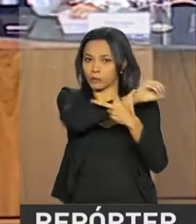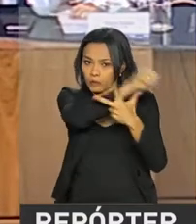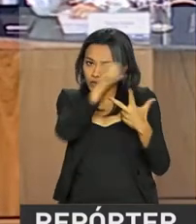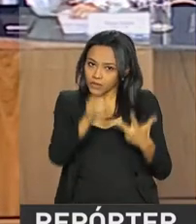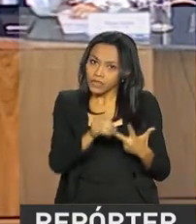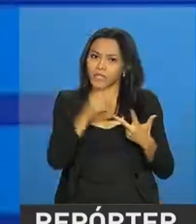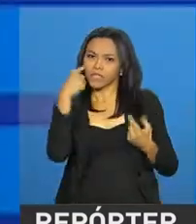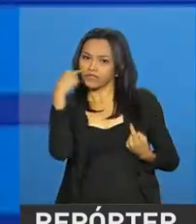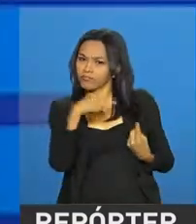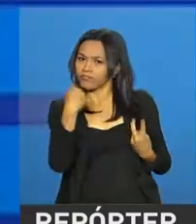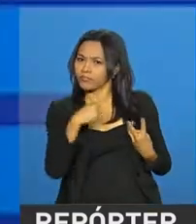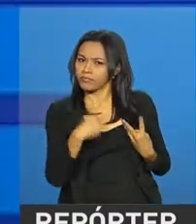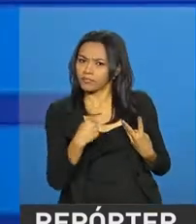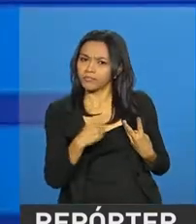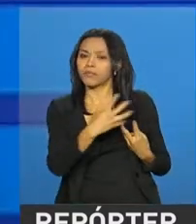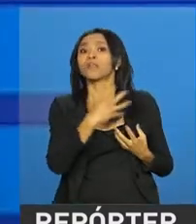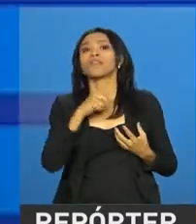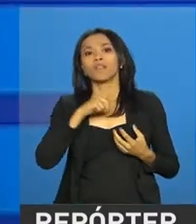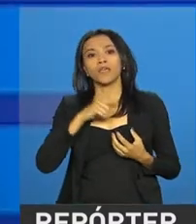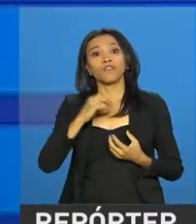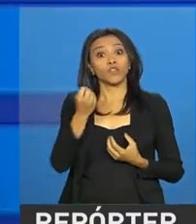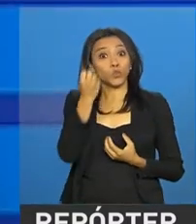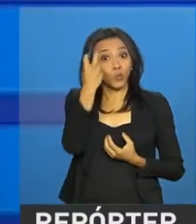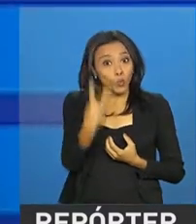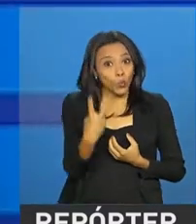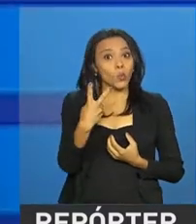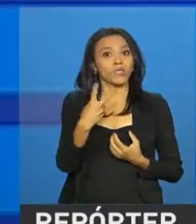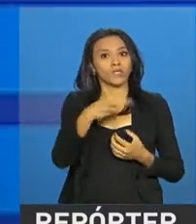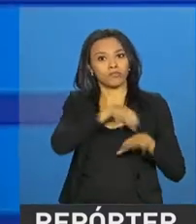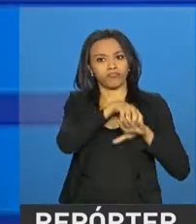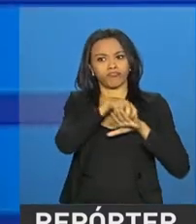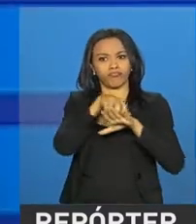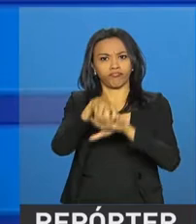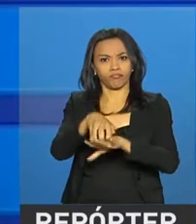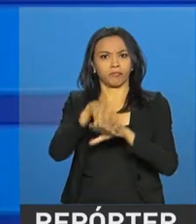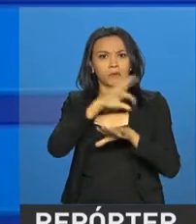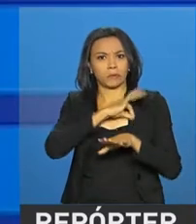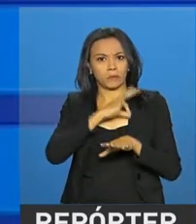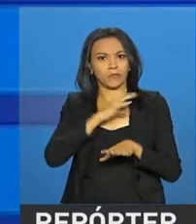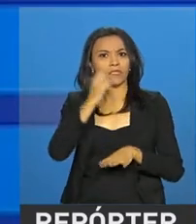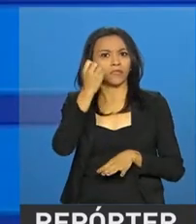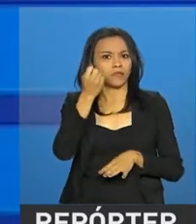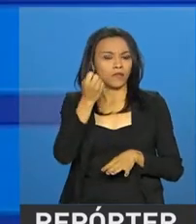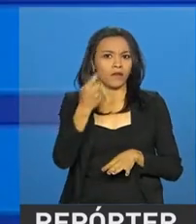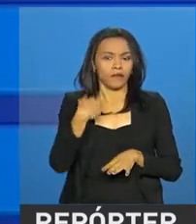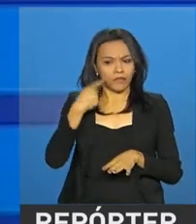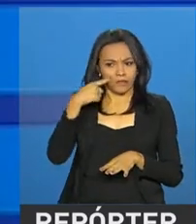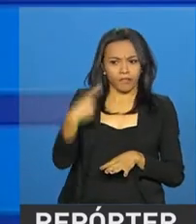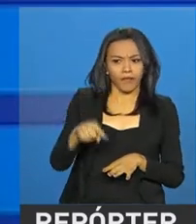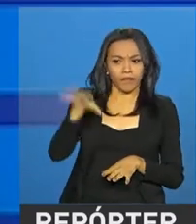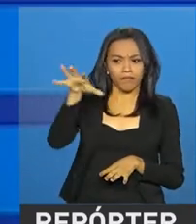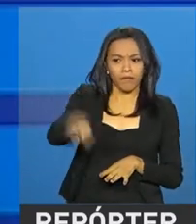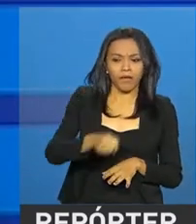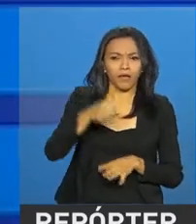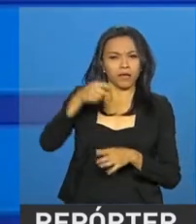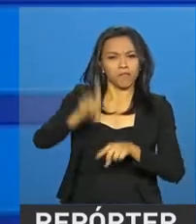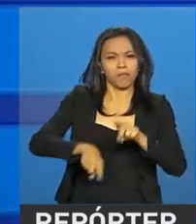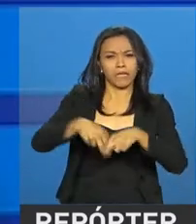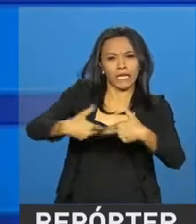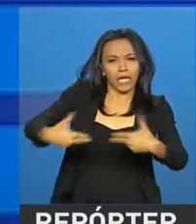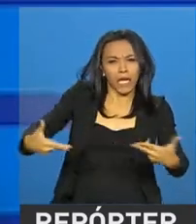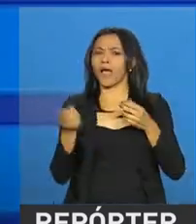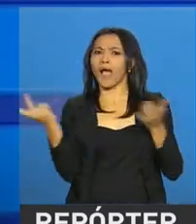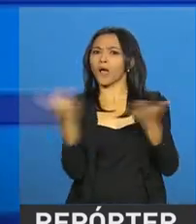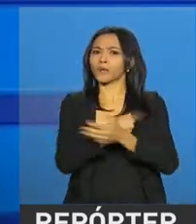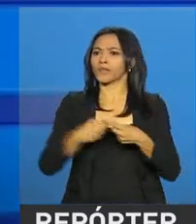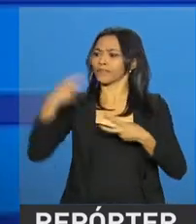ano passado a gente teve 2 operações no único dia, é óbvio que aquilo ali gera, né, você apreende materiais, você tem uma análise e a partir disso